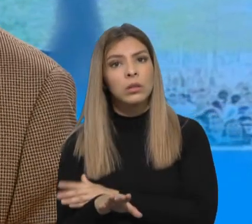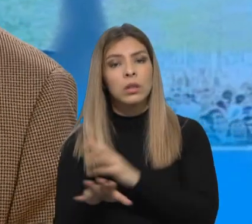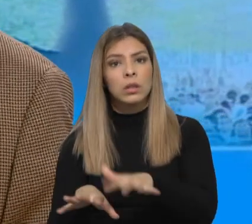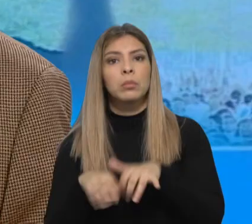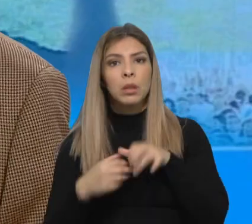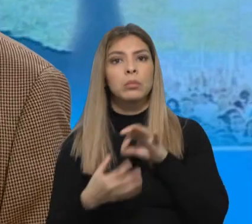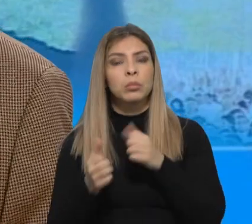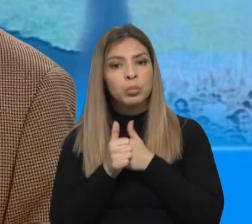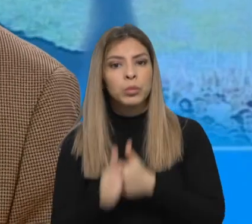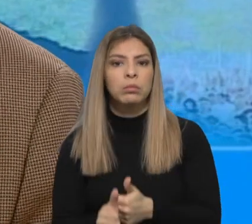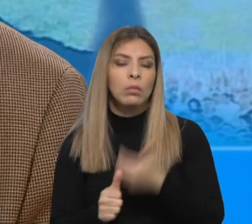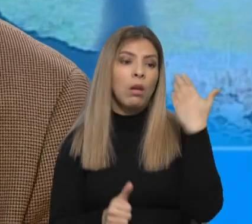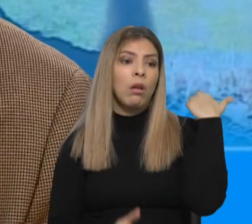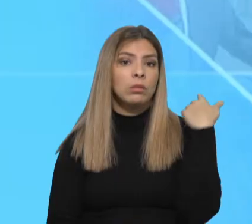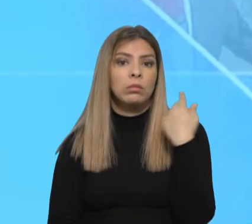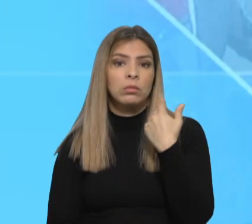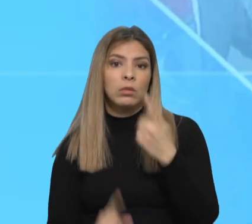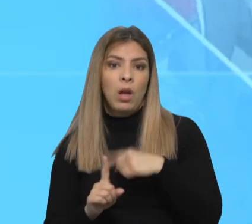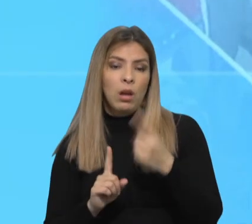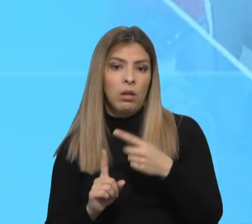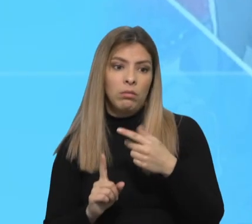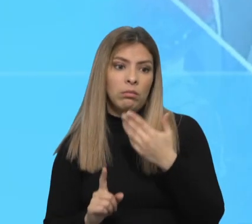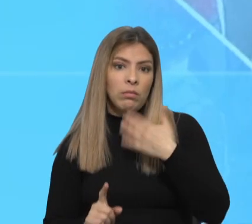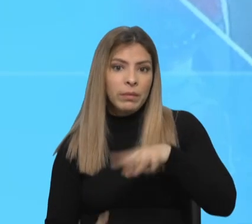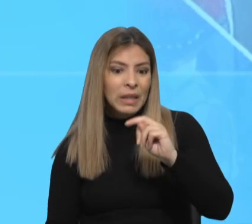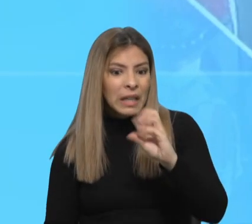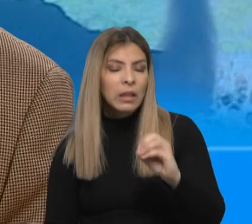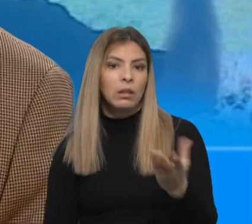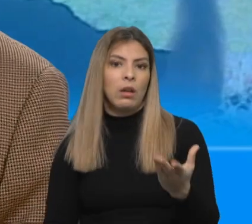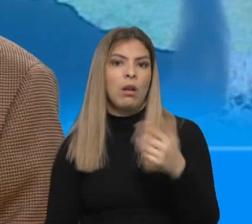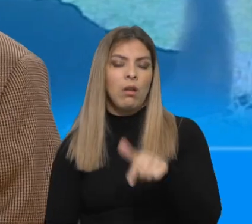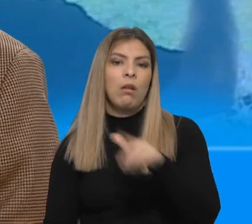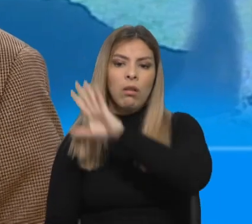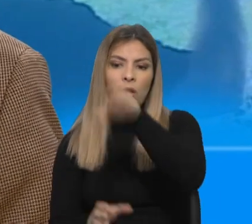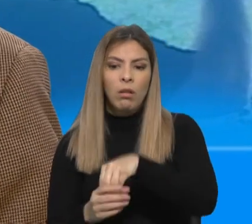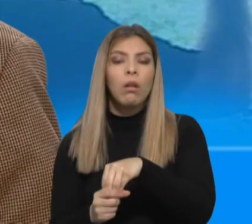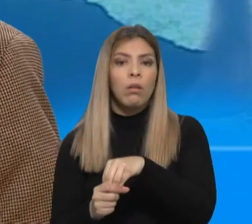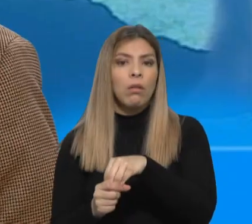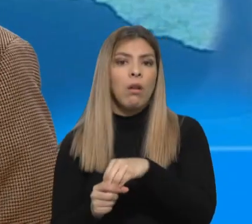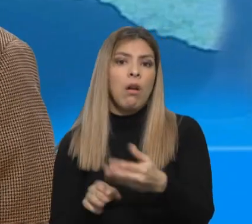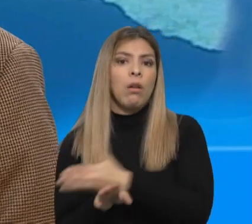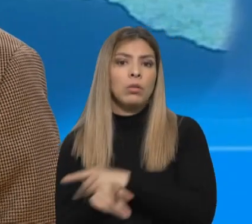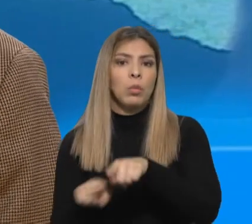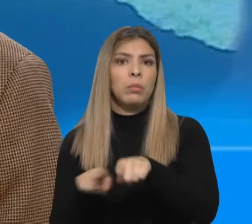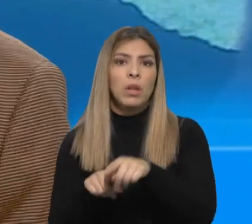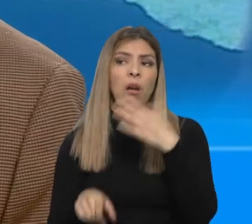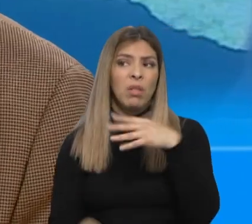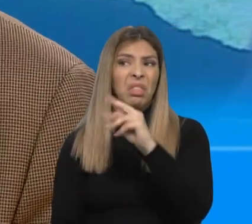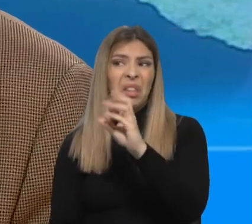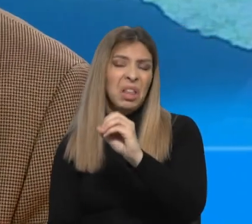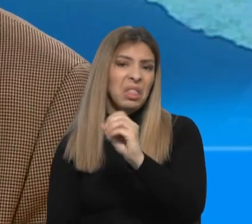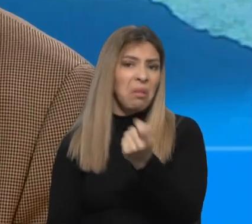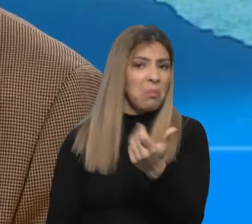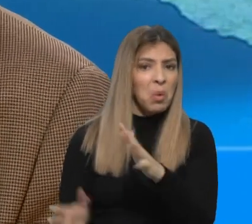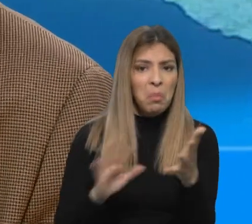estavam todos na casa dos 30. Os líderes partidários, os principais feitores da Constituição, eram de uma geração de 30 e poucos anos. E,